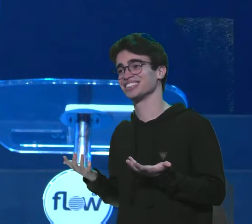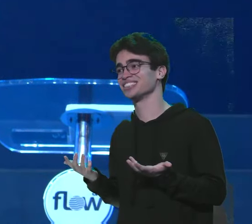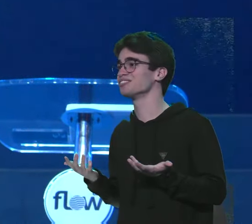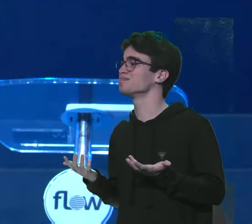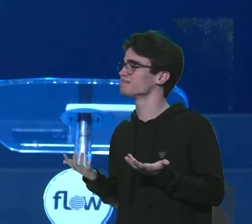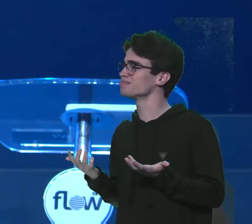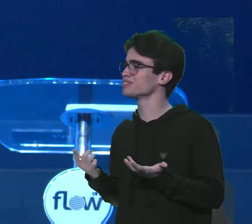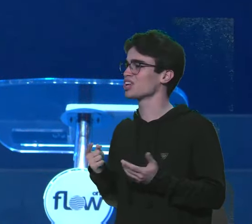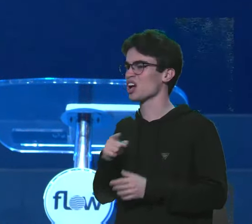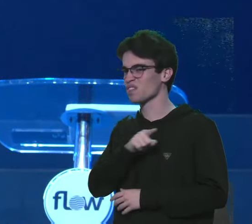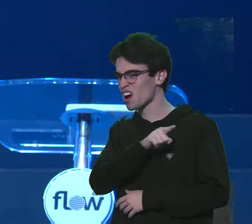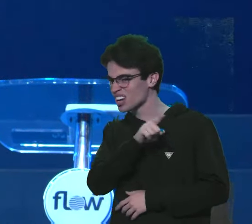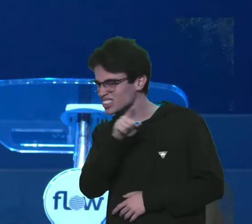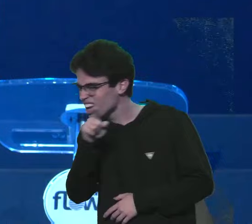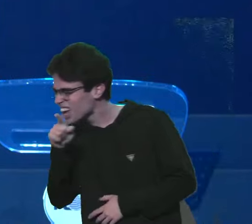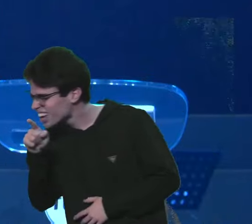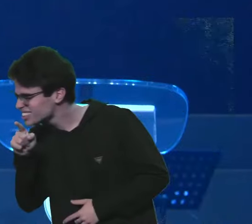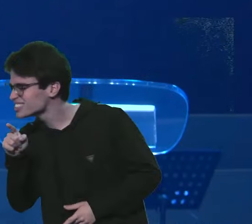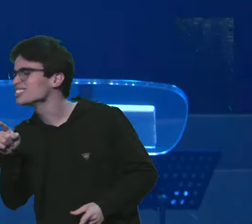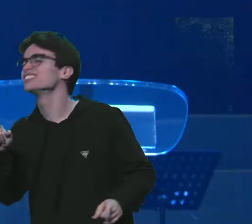Mas vocês não se safam.